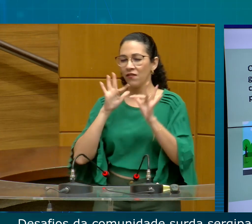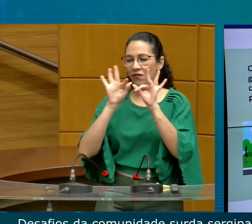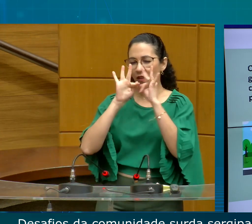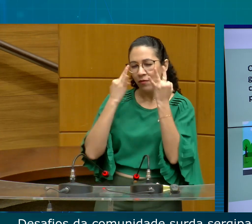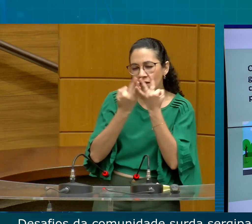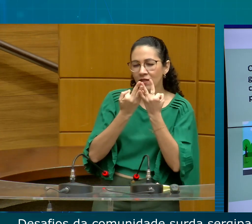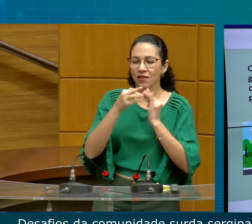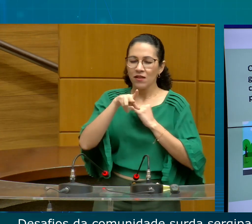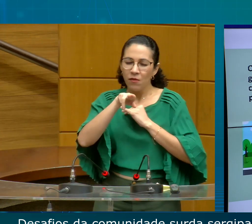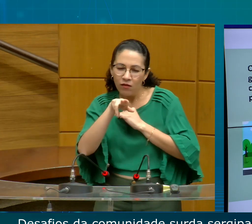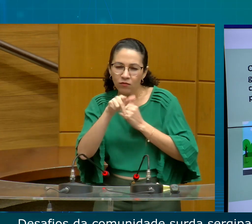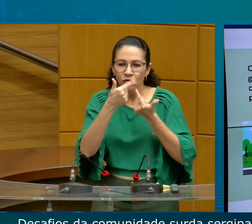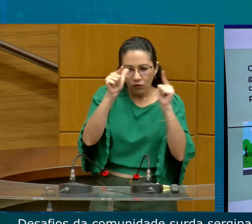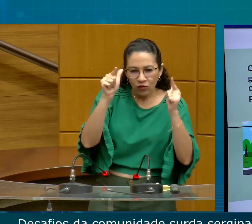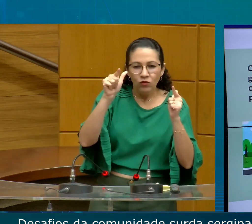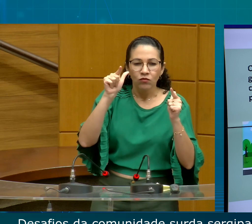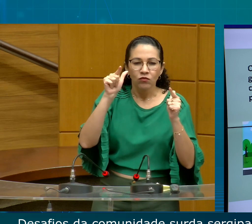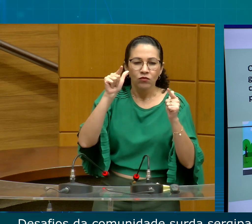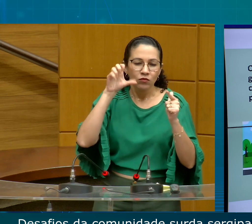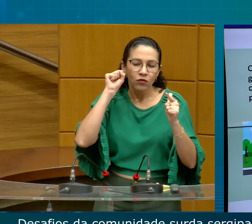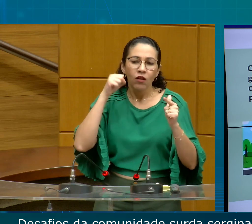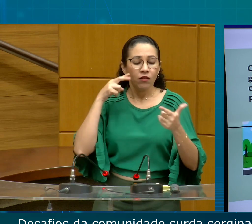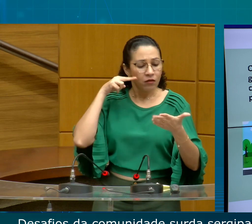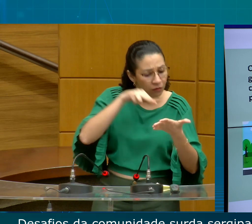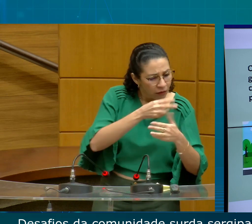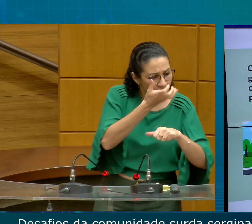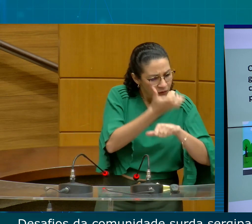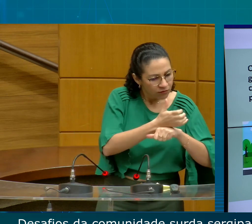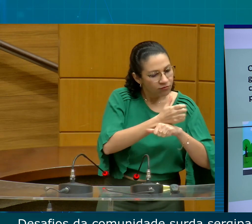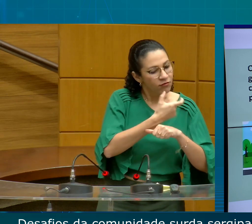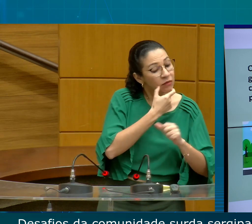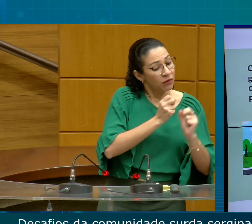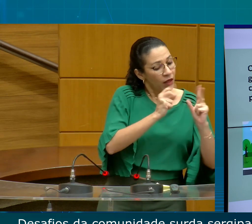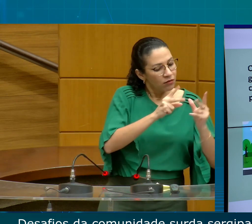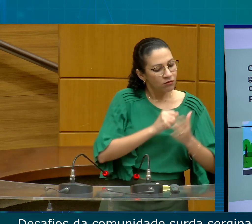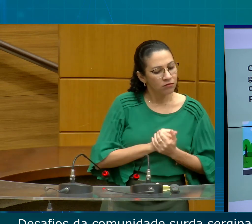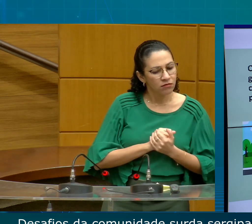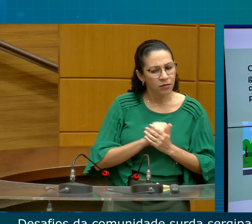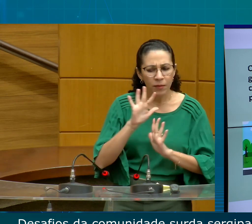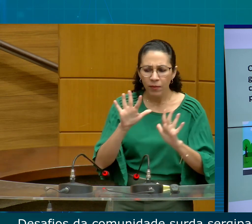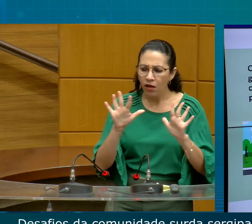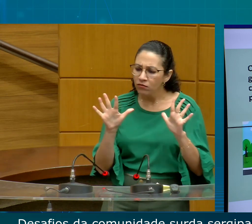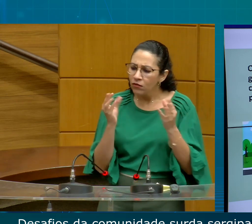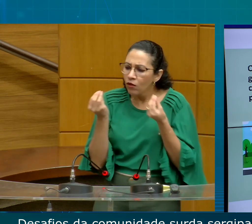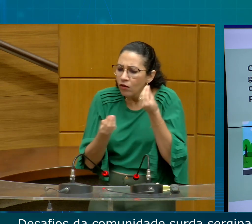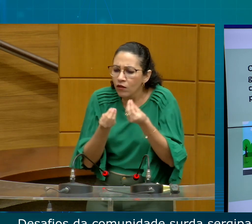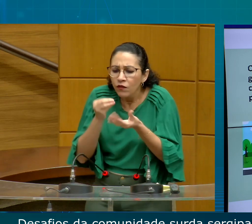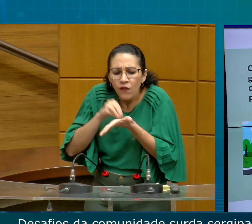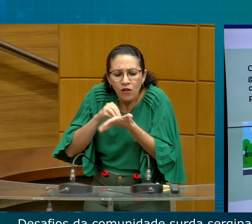eu vi, ah, tá certo, tem lá, né, uma família, né, que está explicando sobre aquilo. É uma matéria